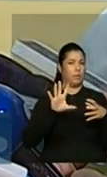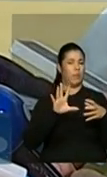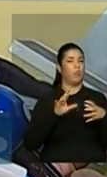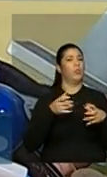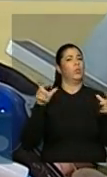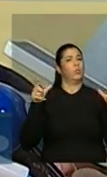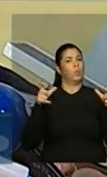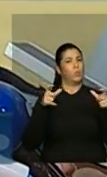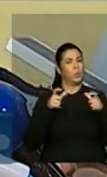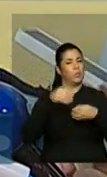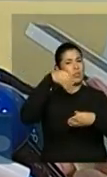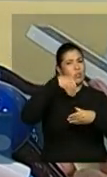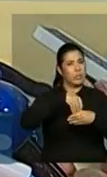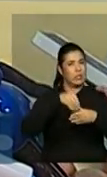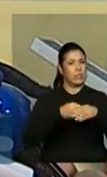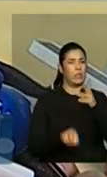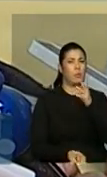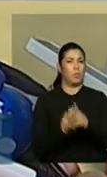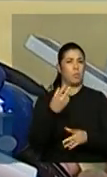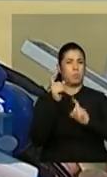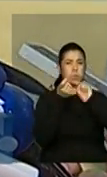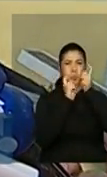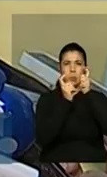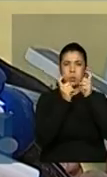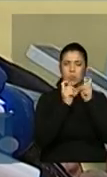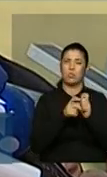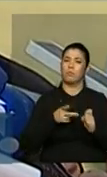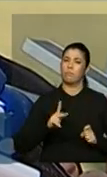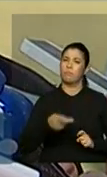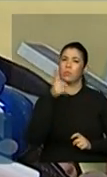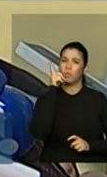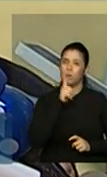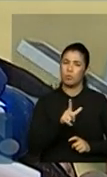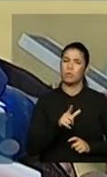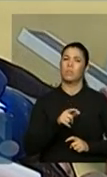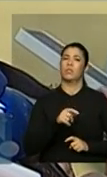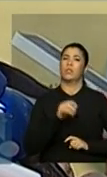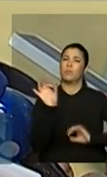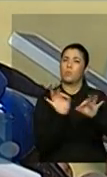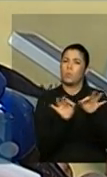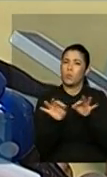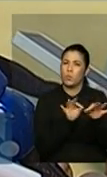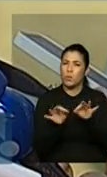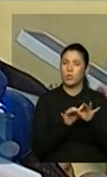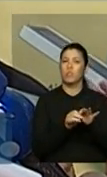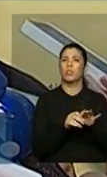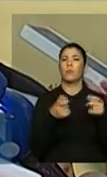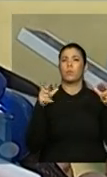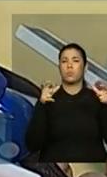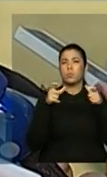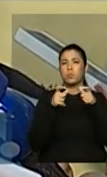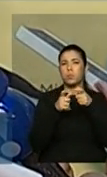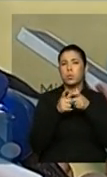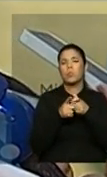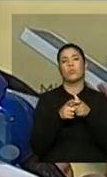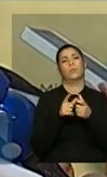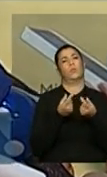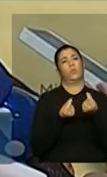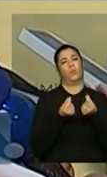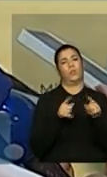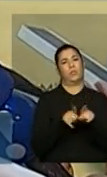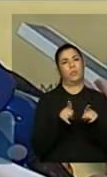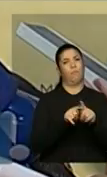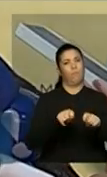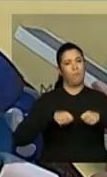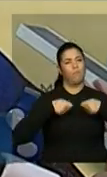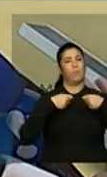das nossas máquinas administrativas, sempre é possível melhorar o gasto público. Nós faremos parte desse esforço sem, no